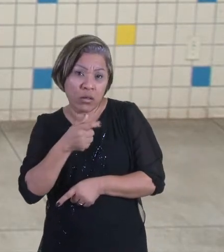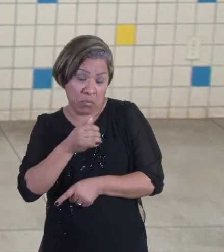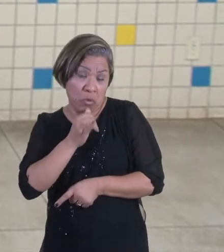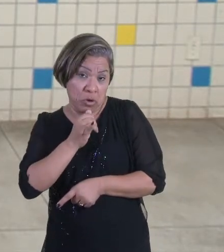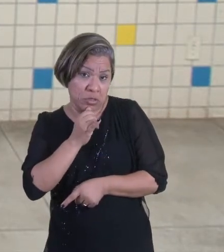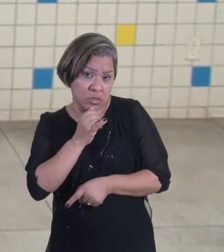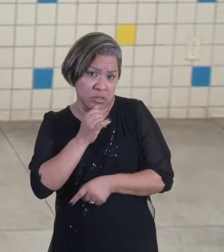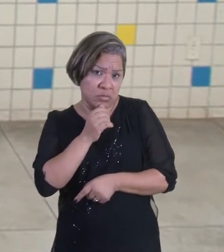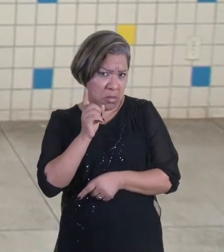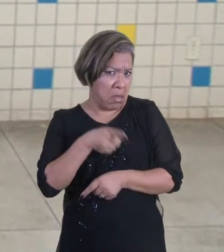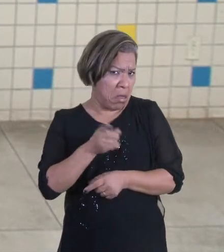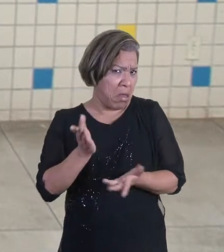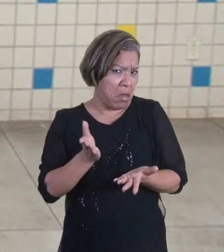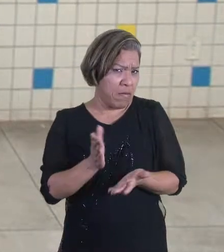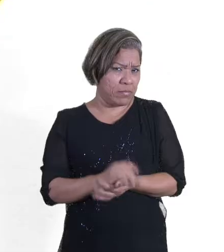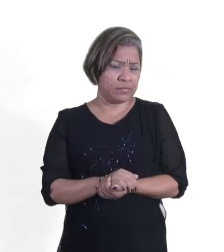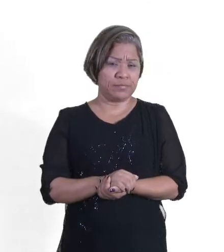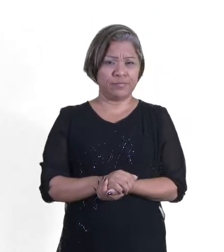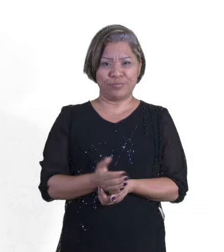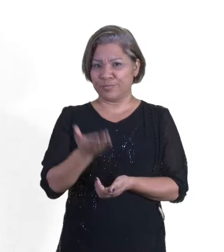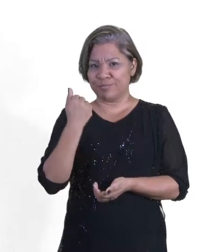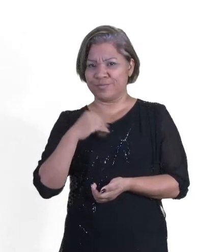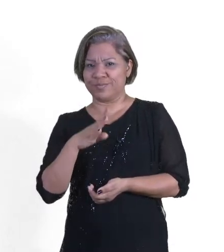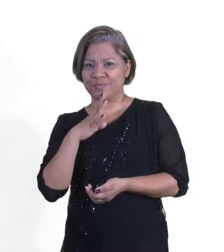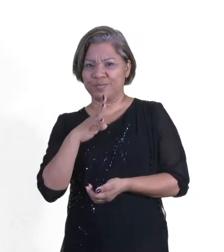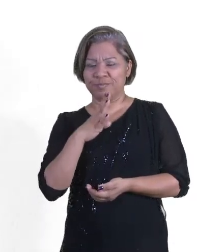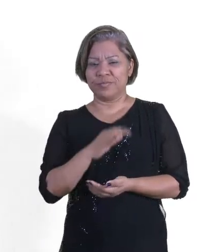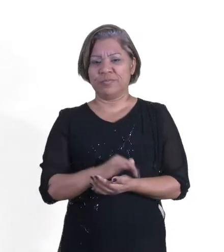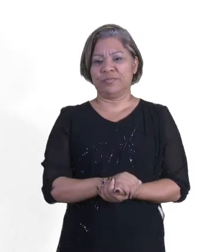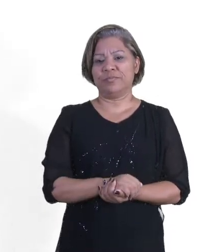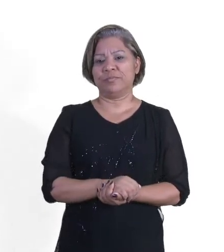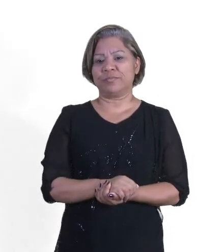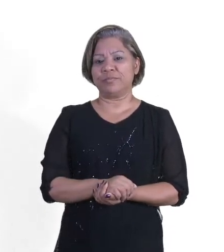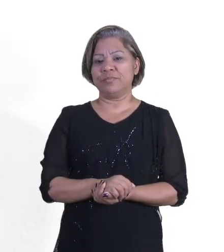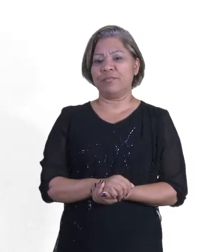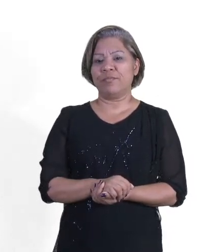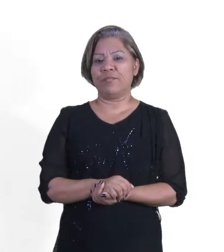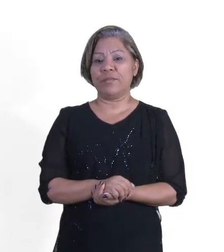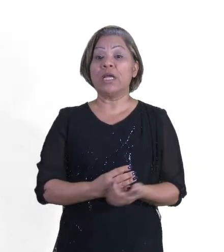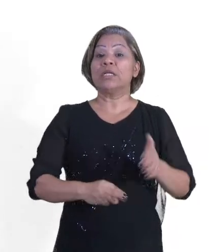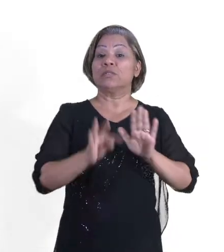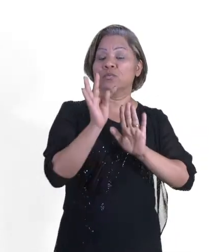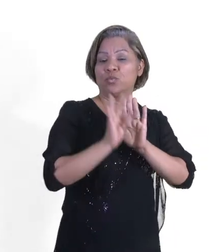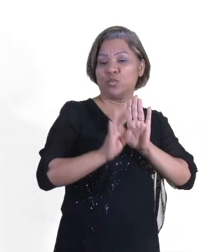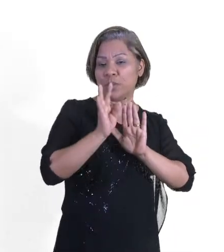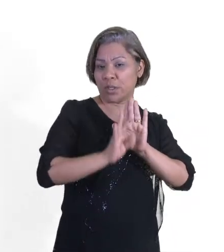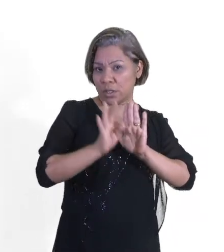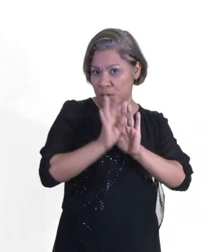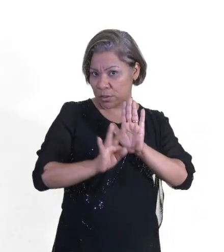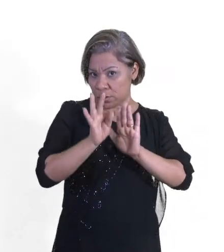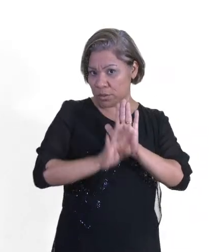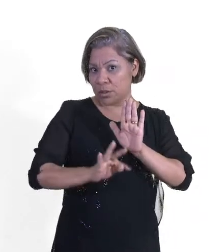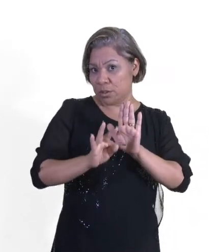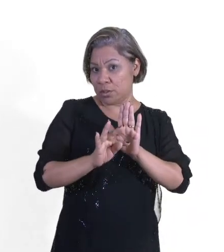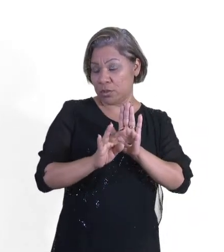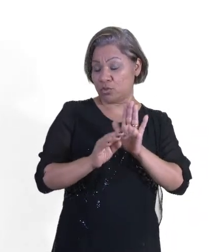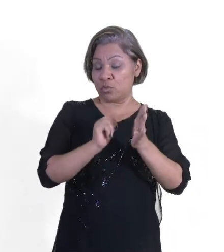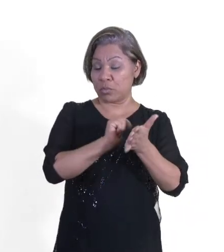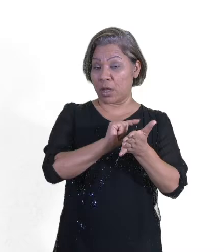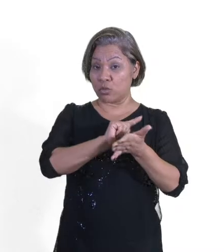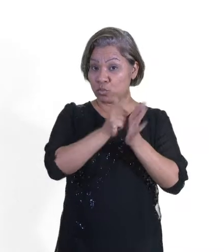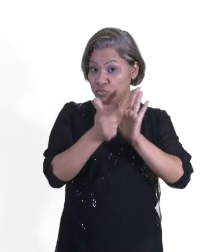exemplo? Será? Vamos conhecer? Embora seja um texto que faz parte do gênero narrativo,